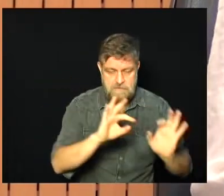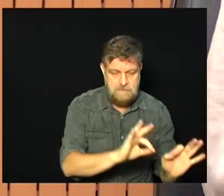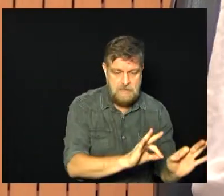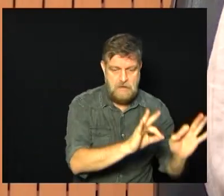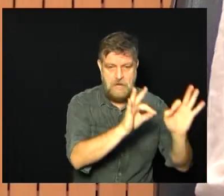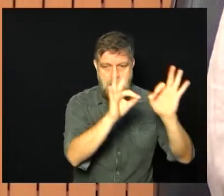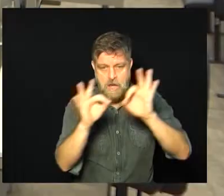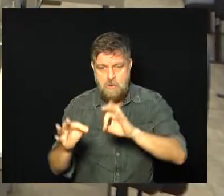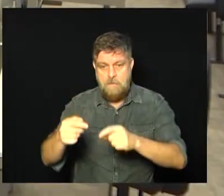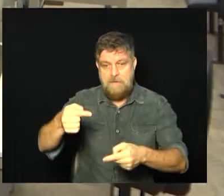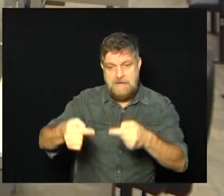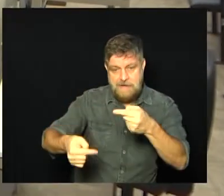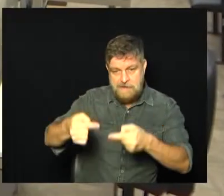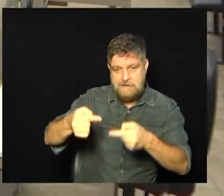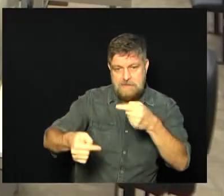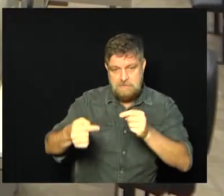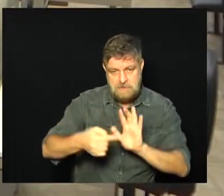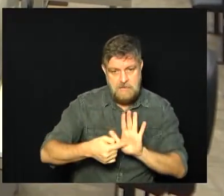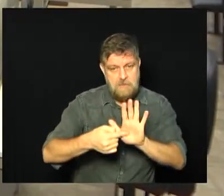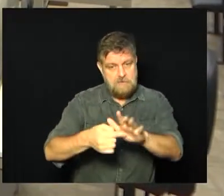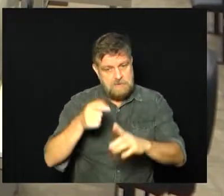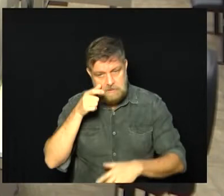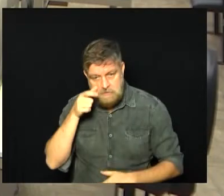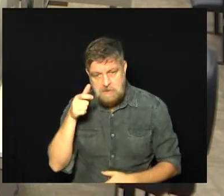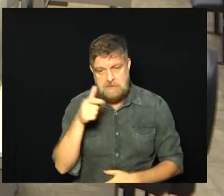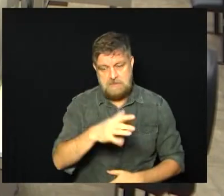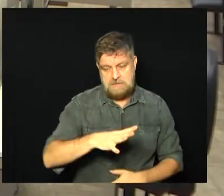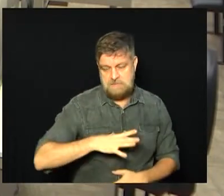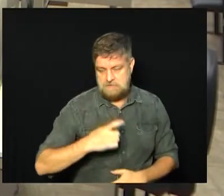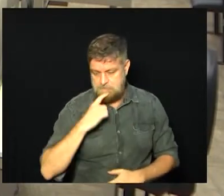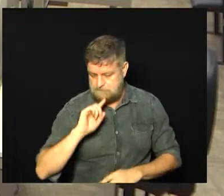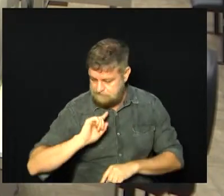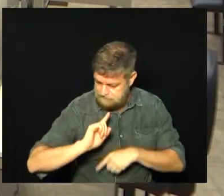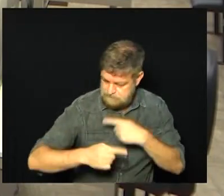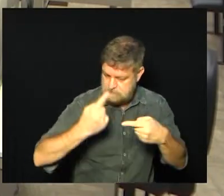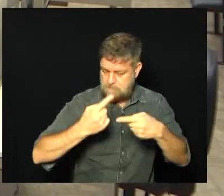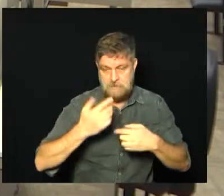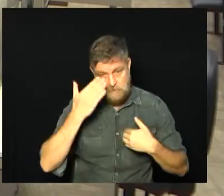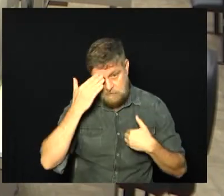debater, mostrando interesse pela nossa cidade. Muito obrigado.